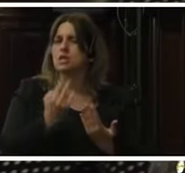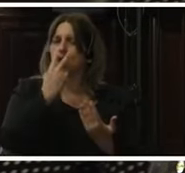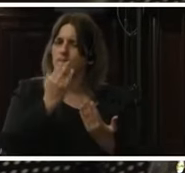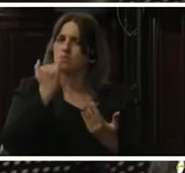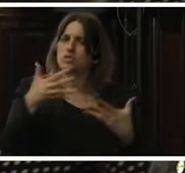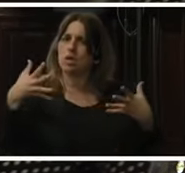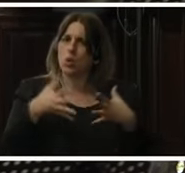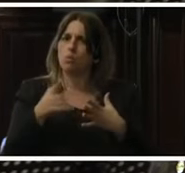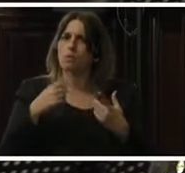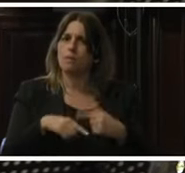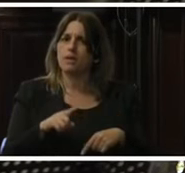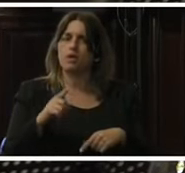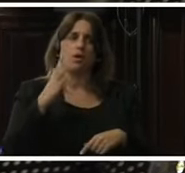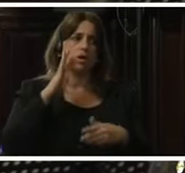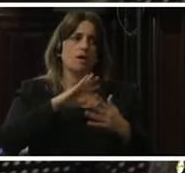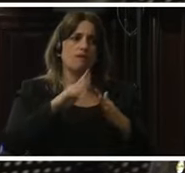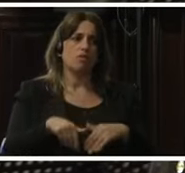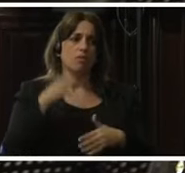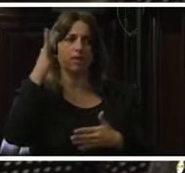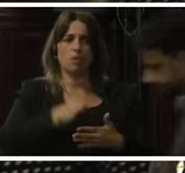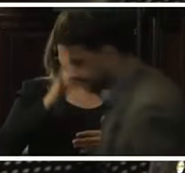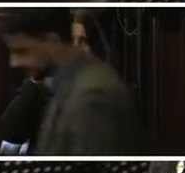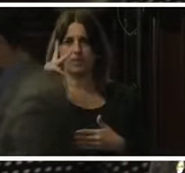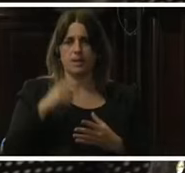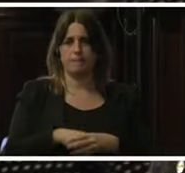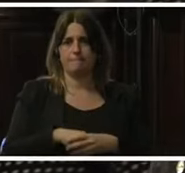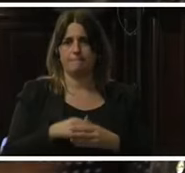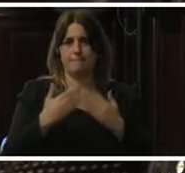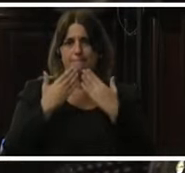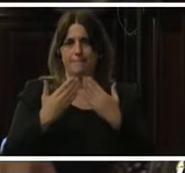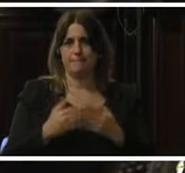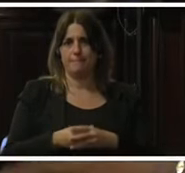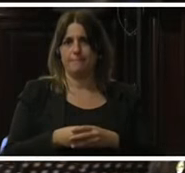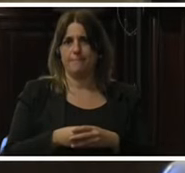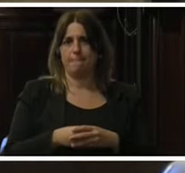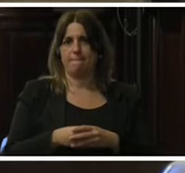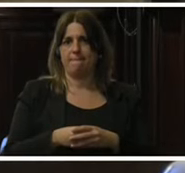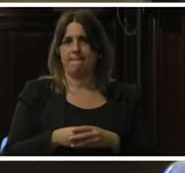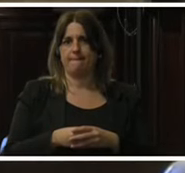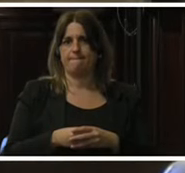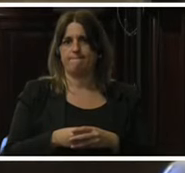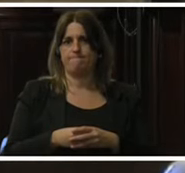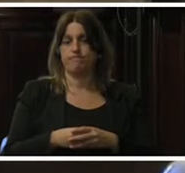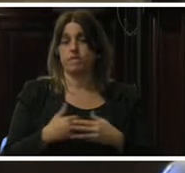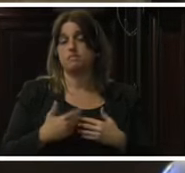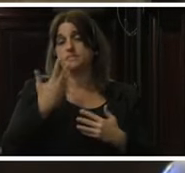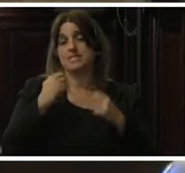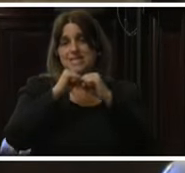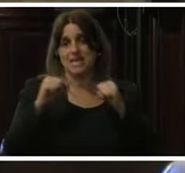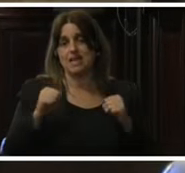dos povos indígenas muito obrigada fotografias grafia simplesmente senhora secretária executiva